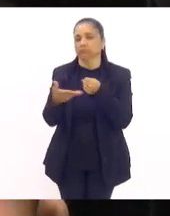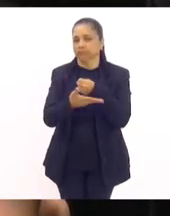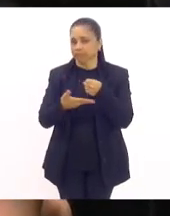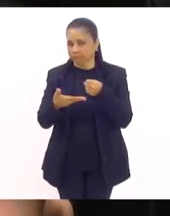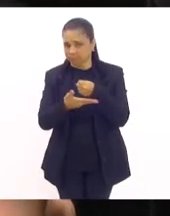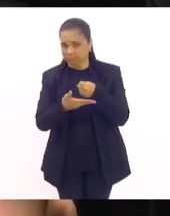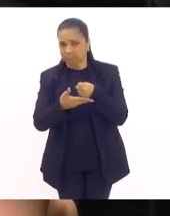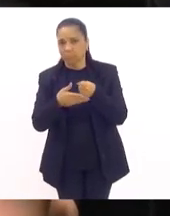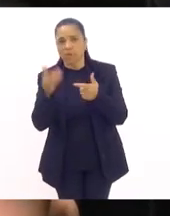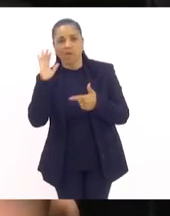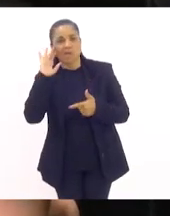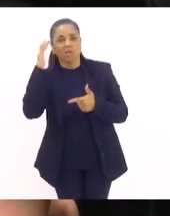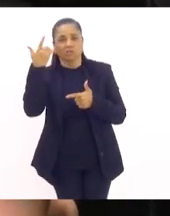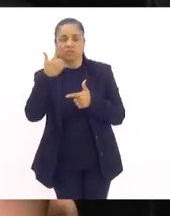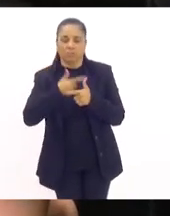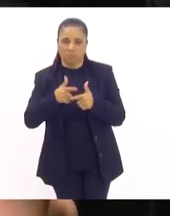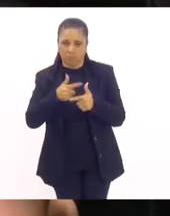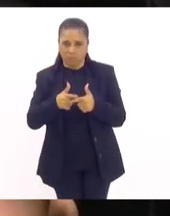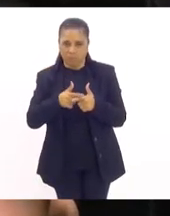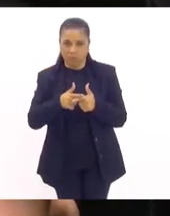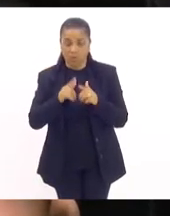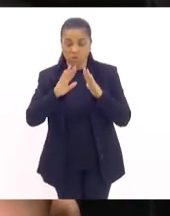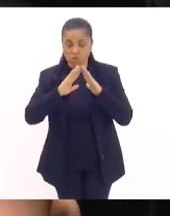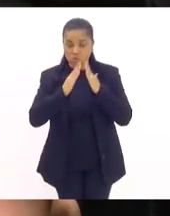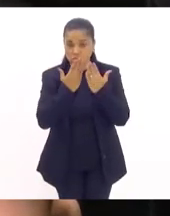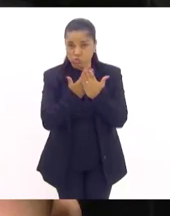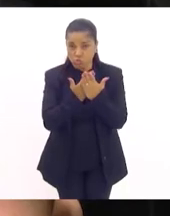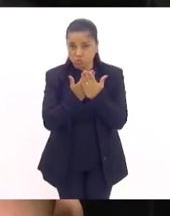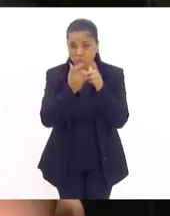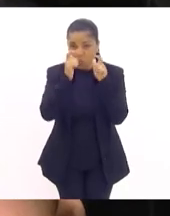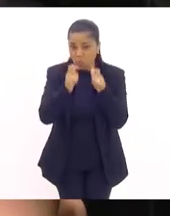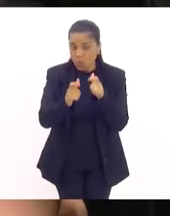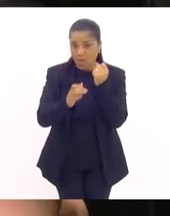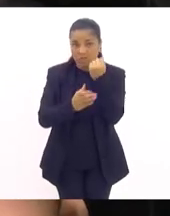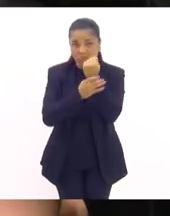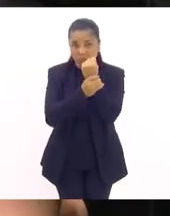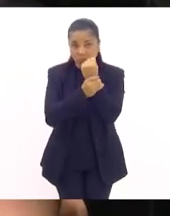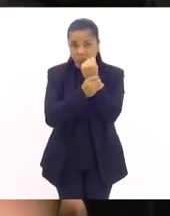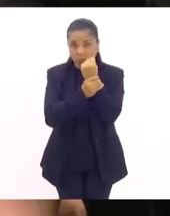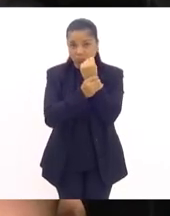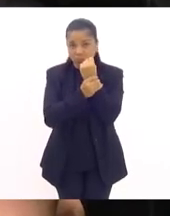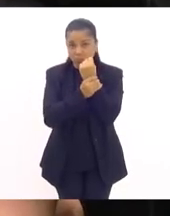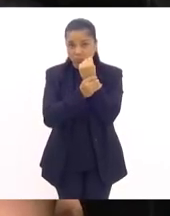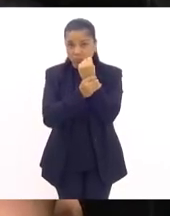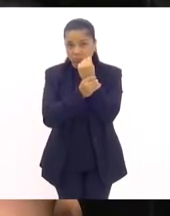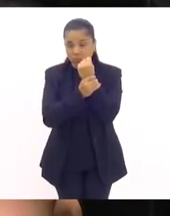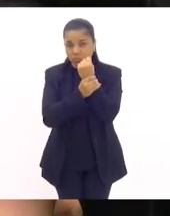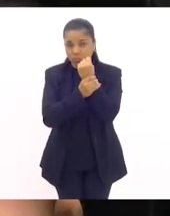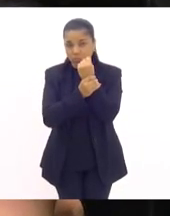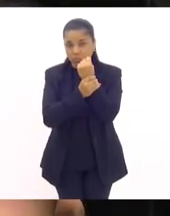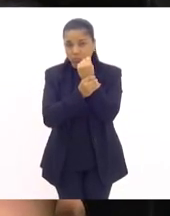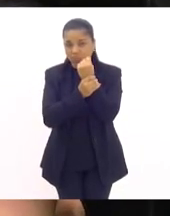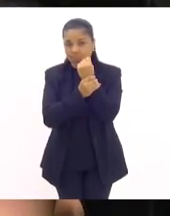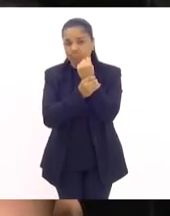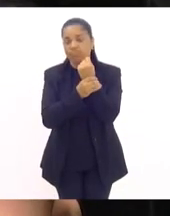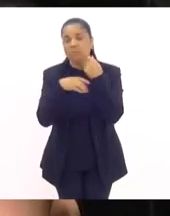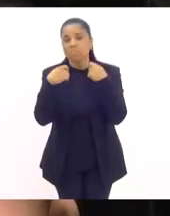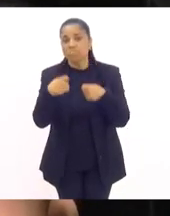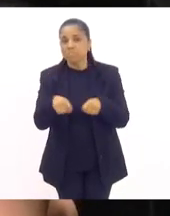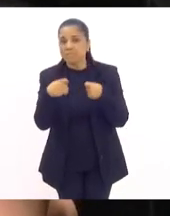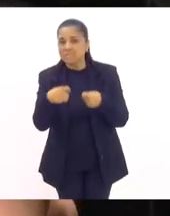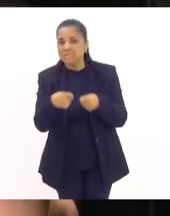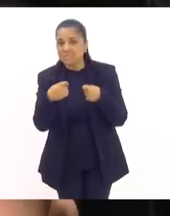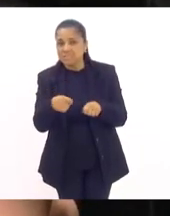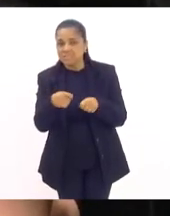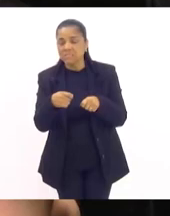problema. A escola, que deveria ser um lugar seguro, tem que ser o local que garanta, além da